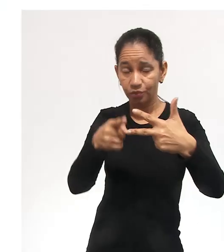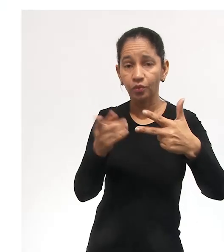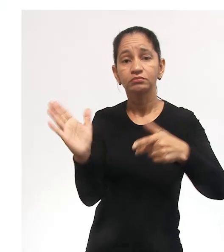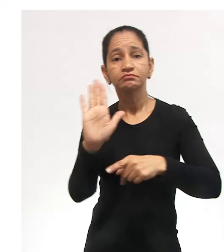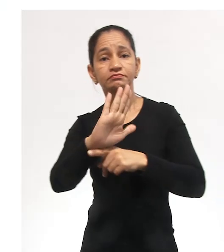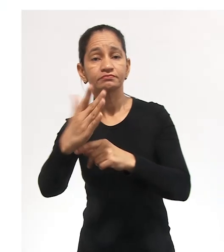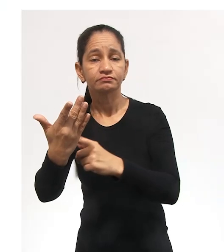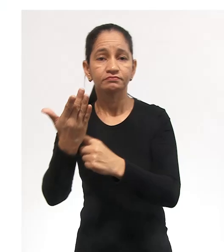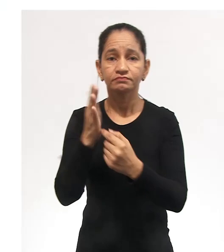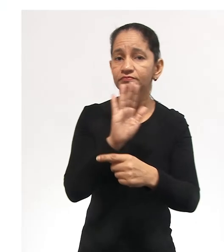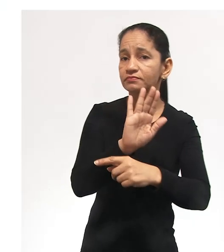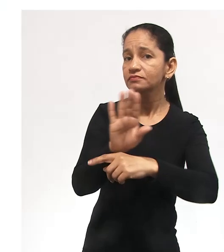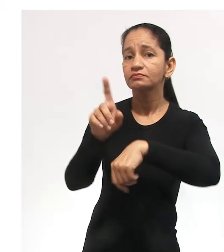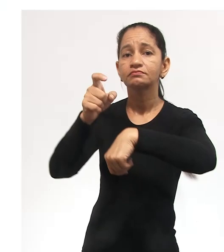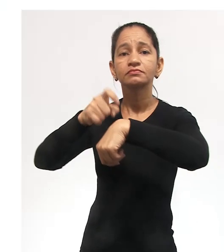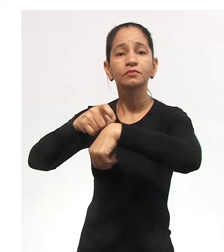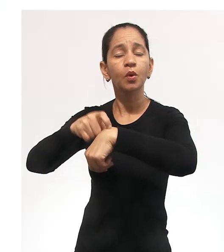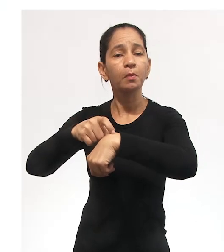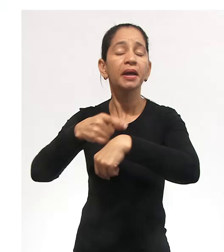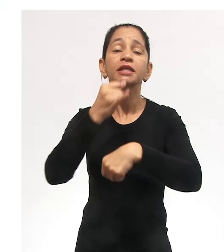né, em momentos, né,